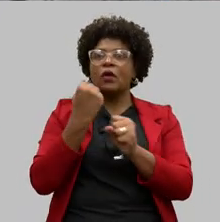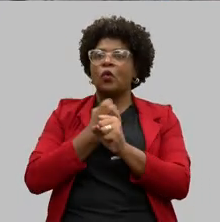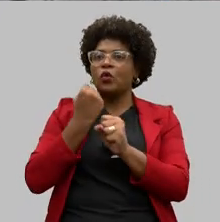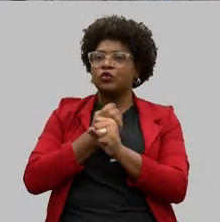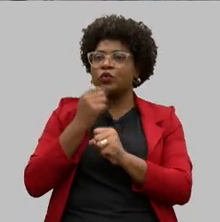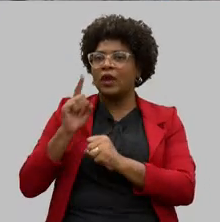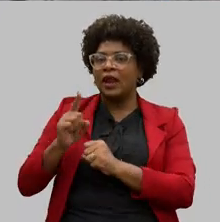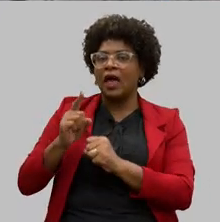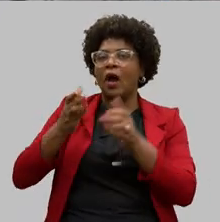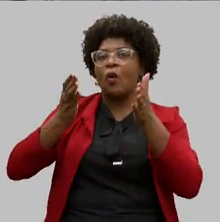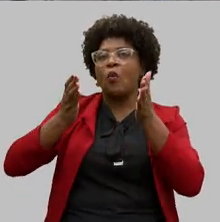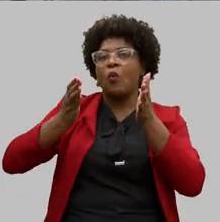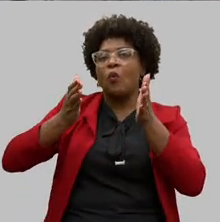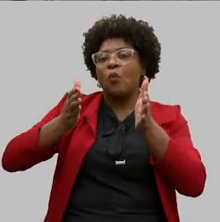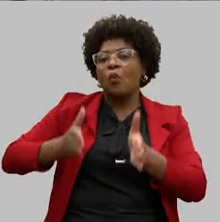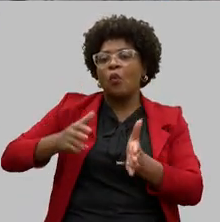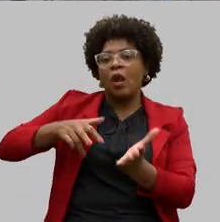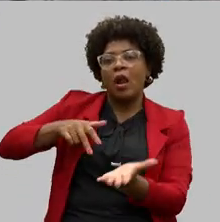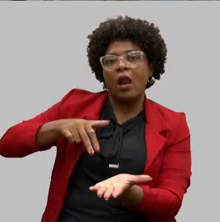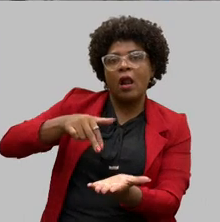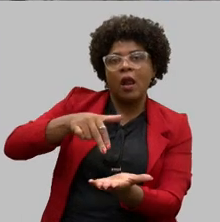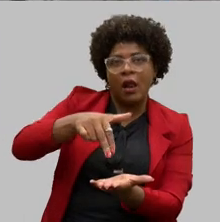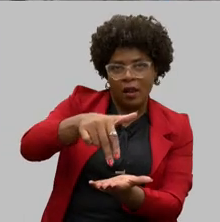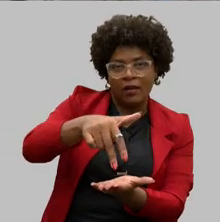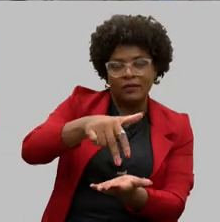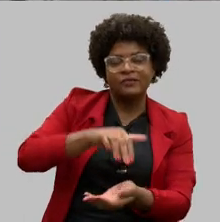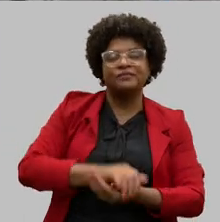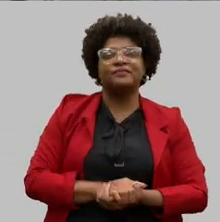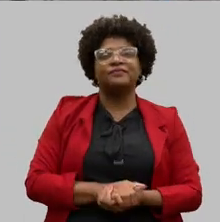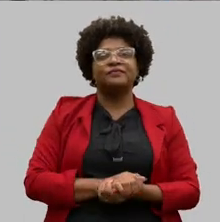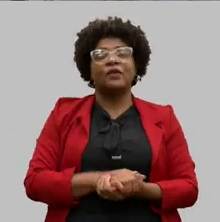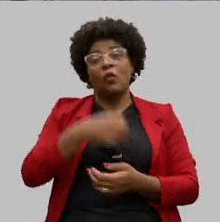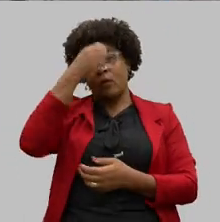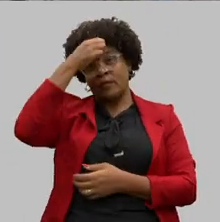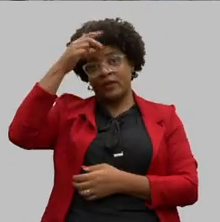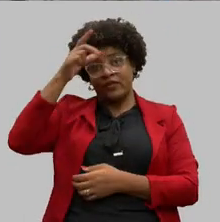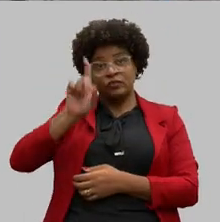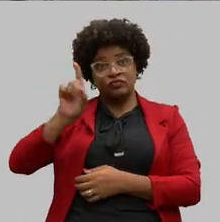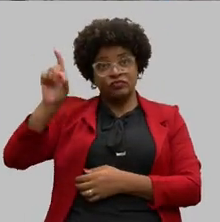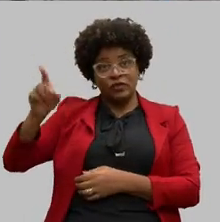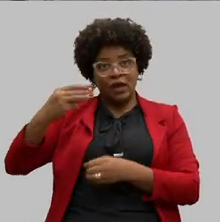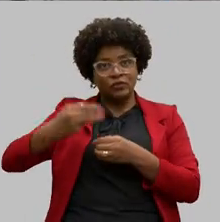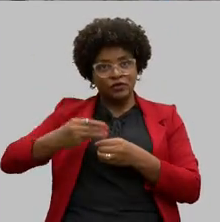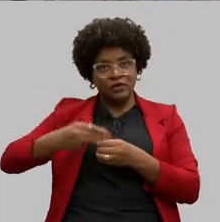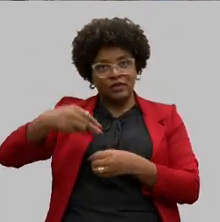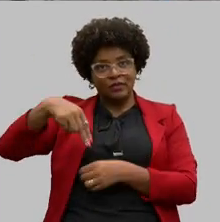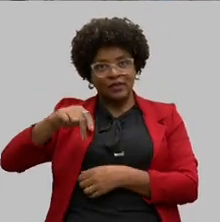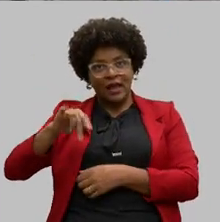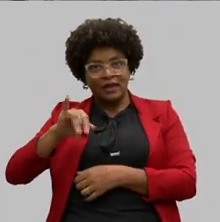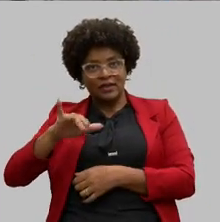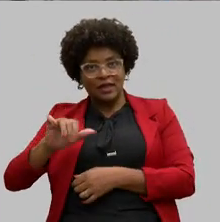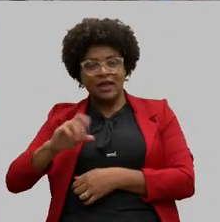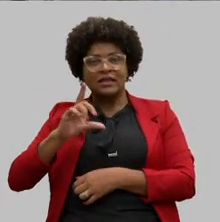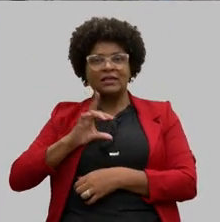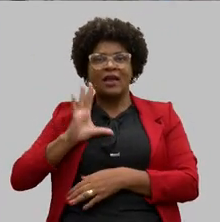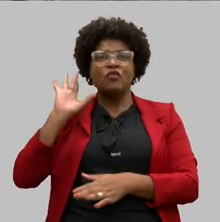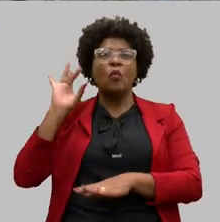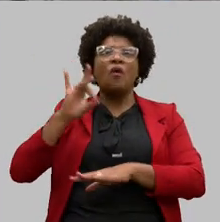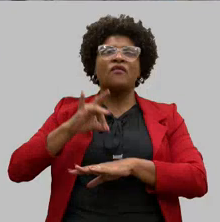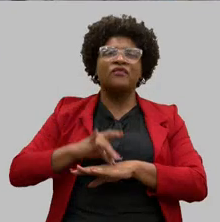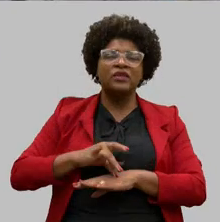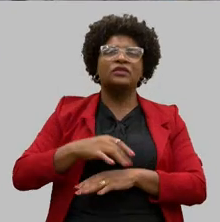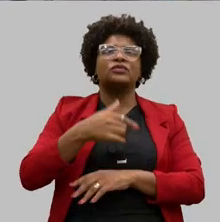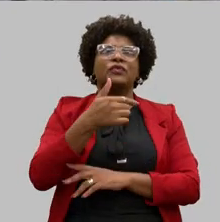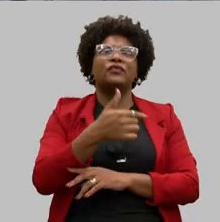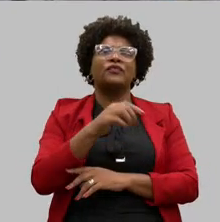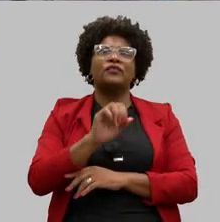pista de caminhada cabe ressaltar que o prefeito de Natércia encaminhou o Ofício número 22223 por meio do qual solicita